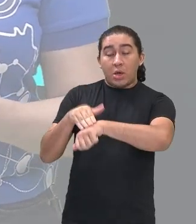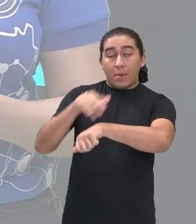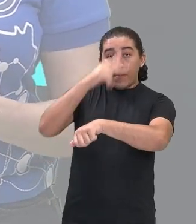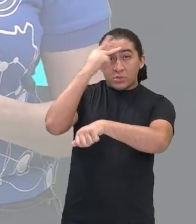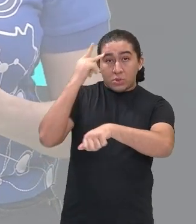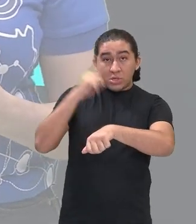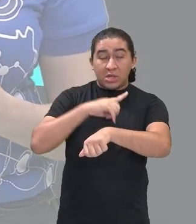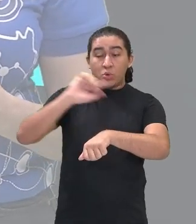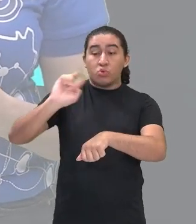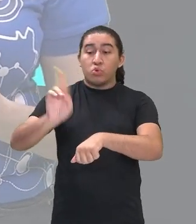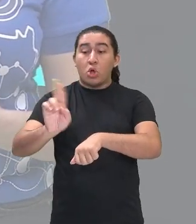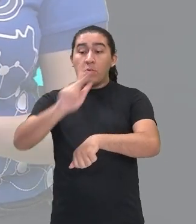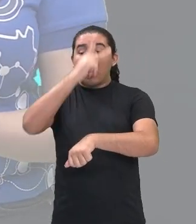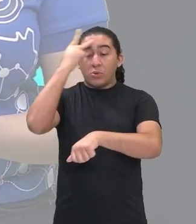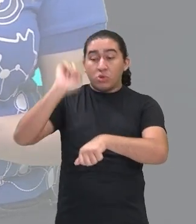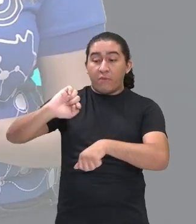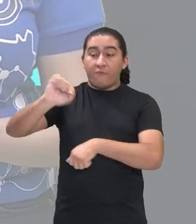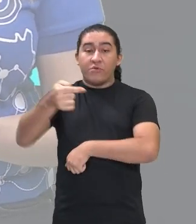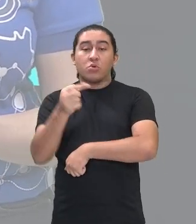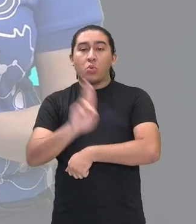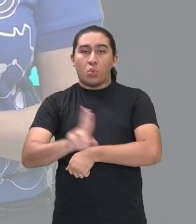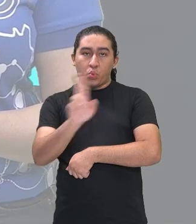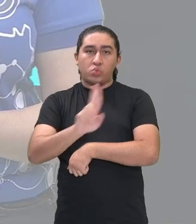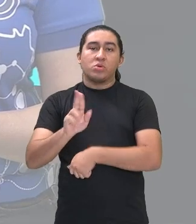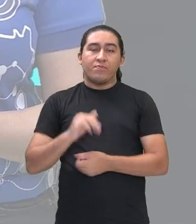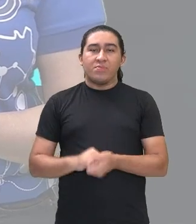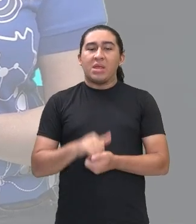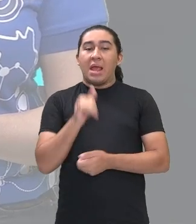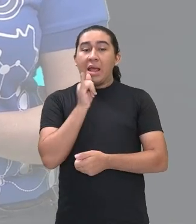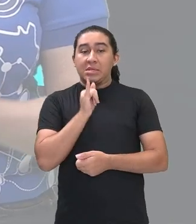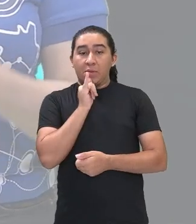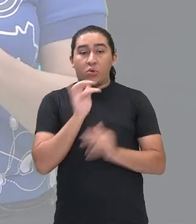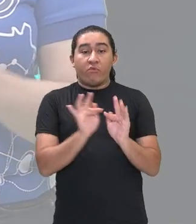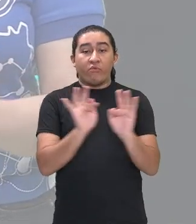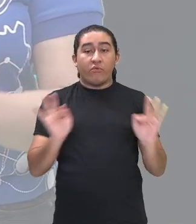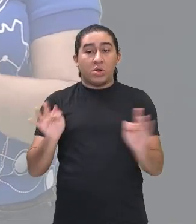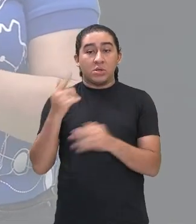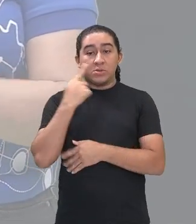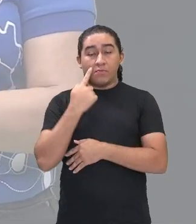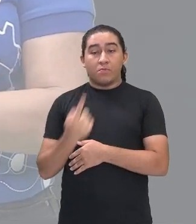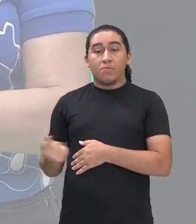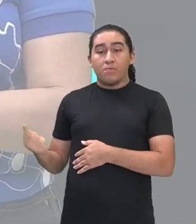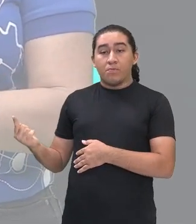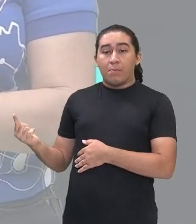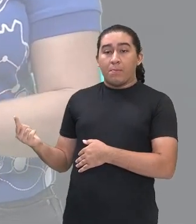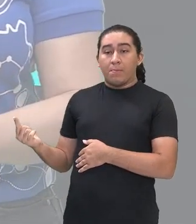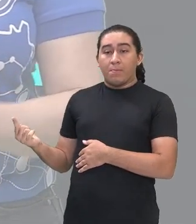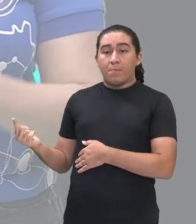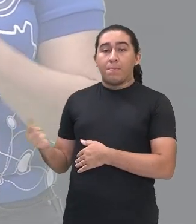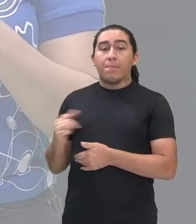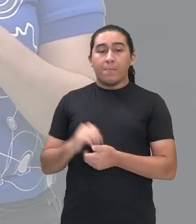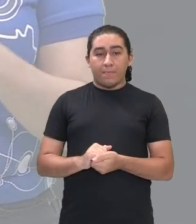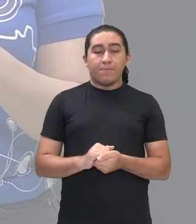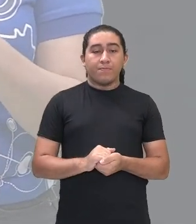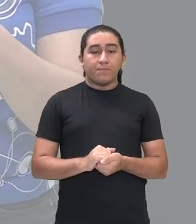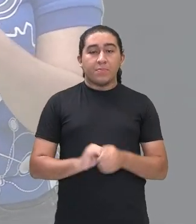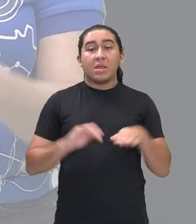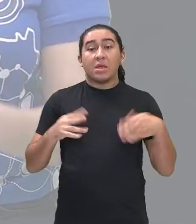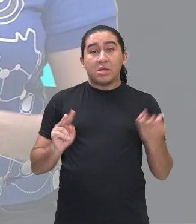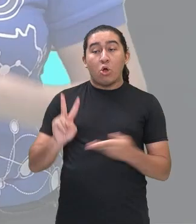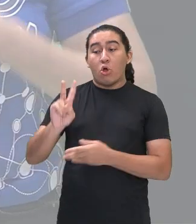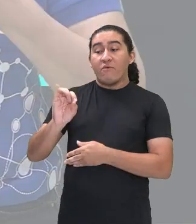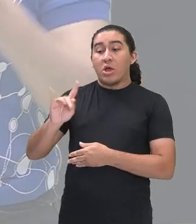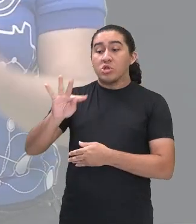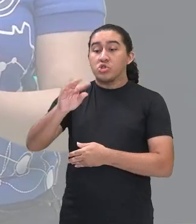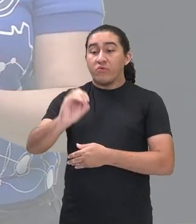o nome de uma pessoa, por exemplo. Quando meu filho, tenha cuidado. Então, vocativo